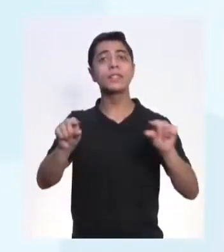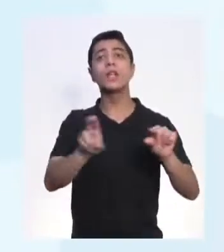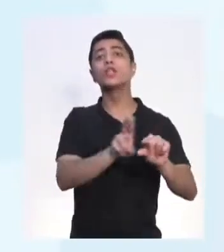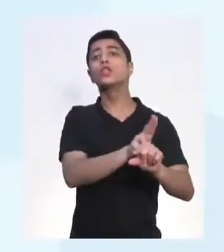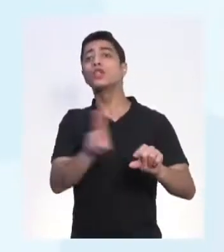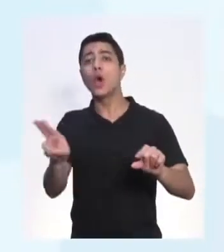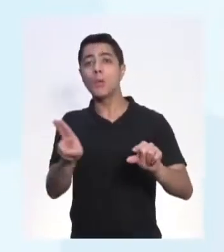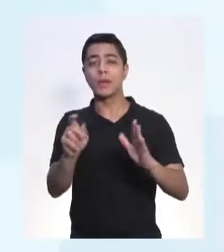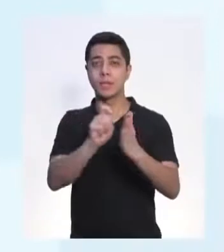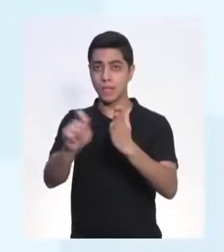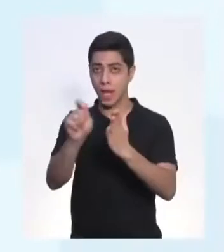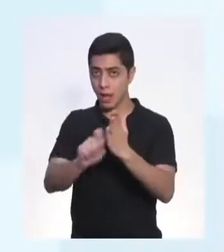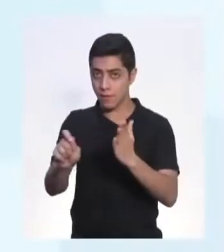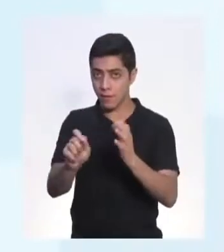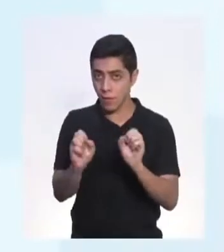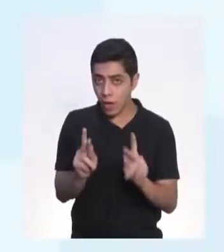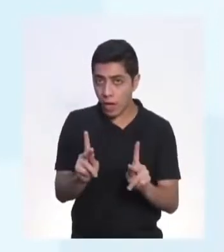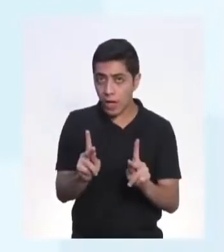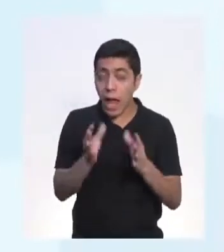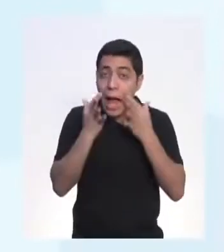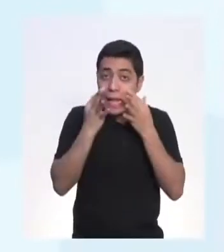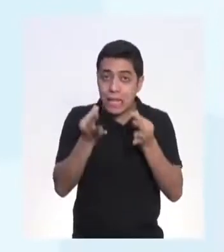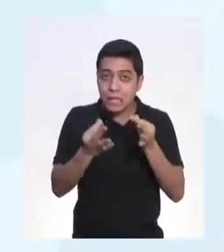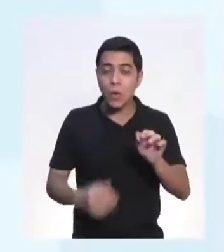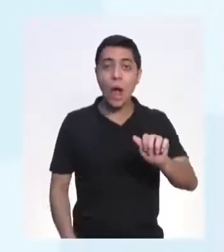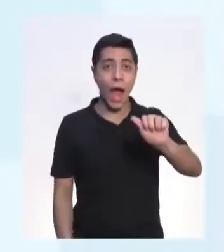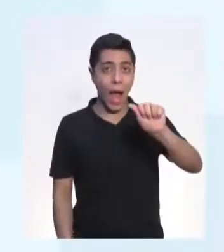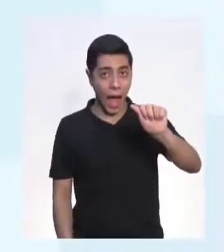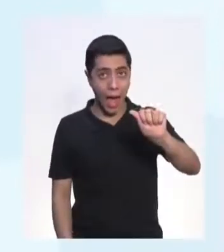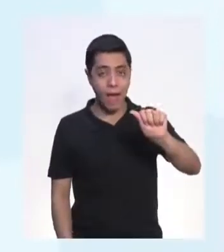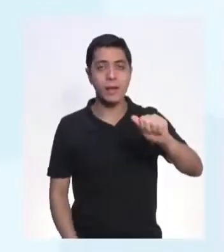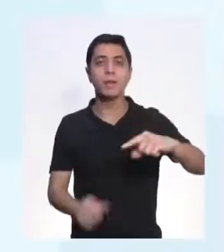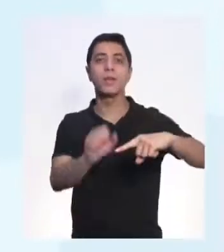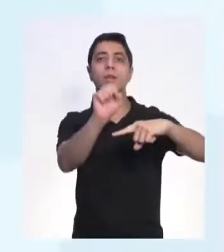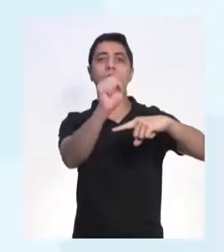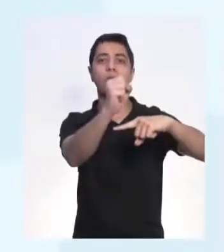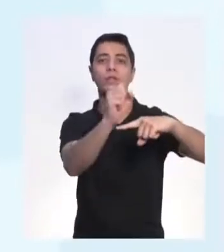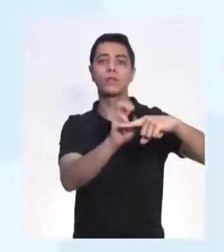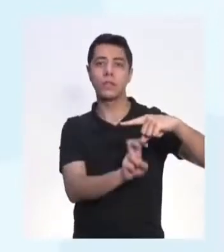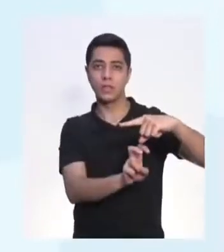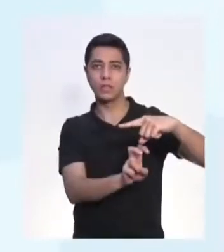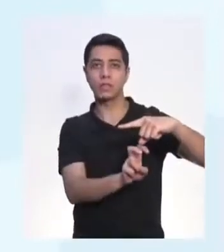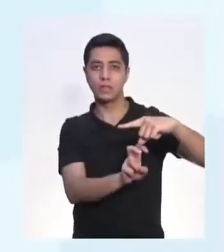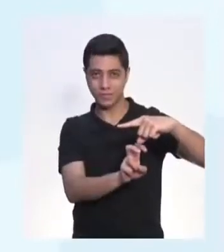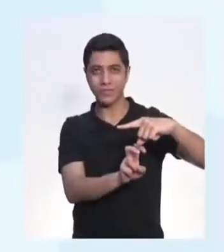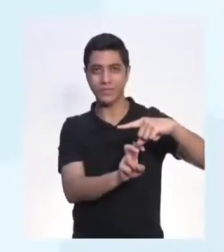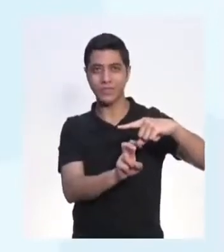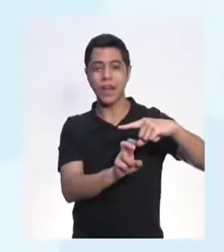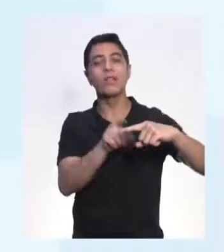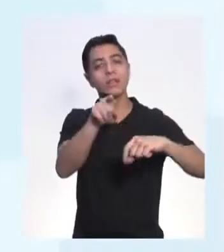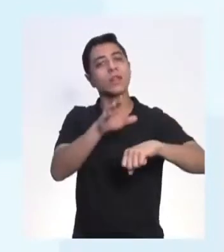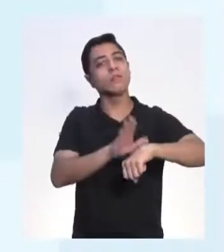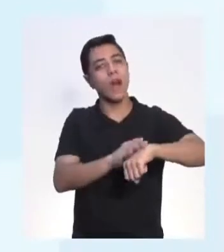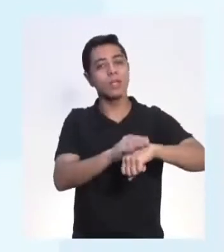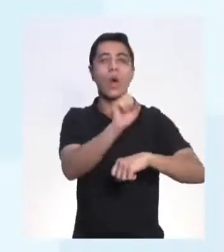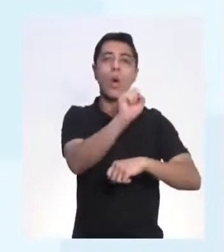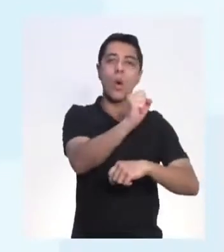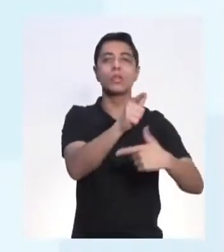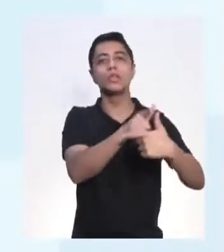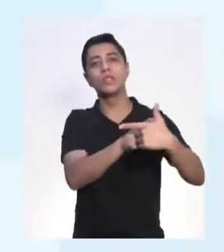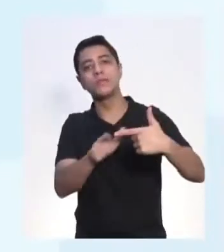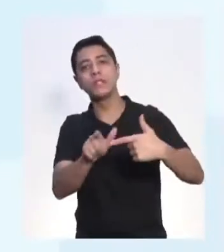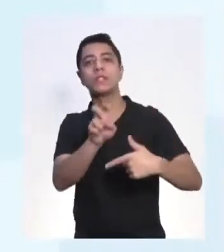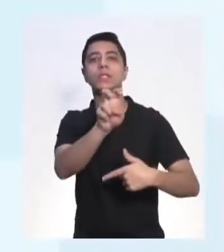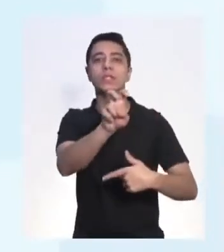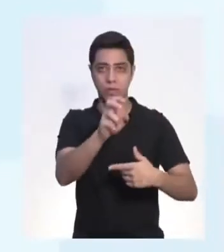atenção. Letra A, 8/5. Então, eu vou efetuar a divisão. 8 dividido por 5.